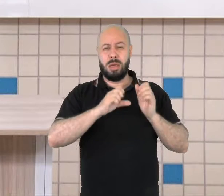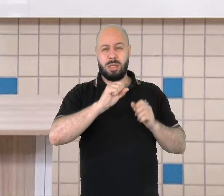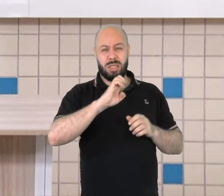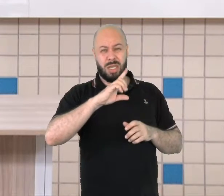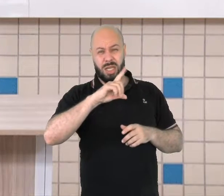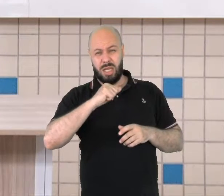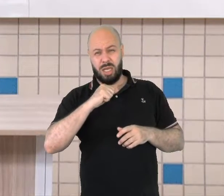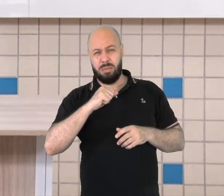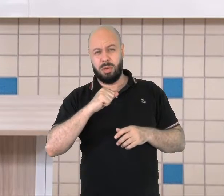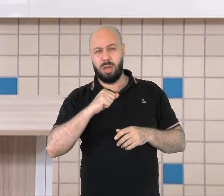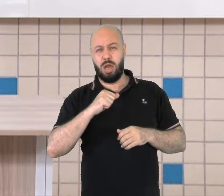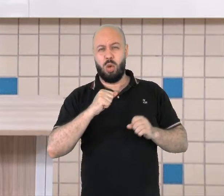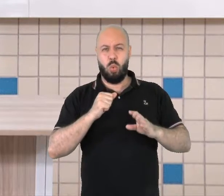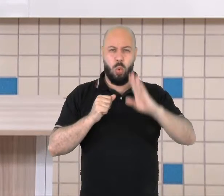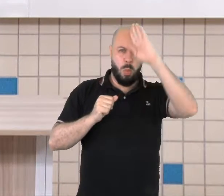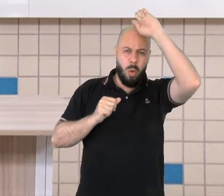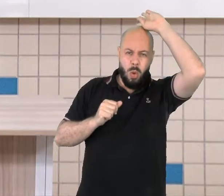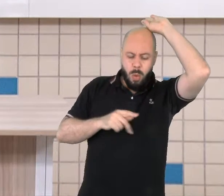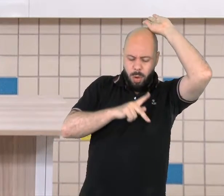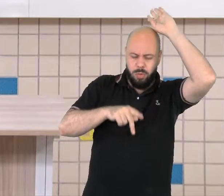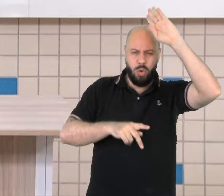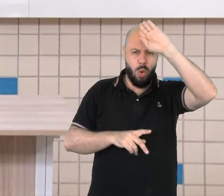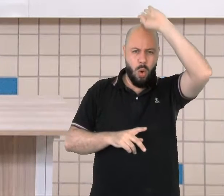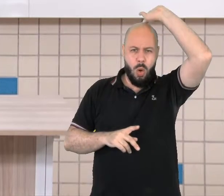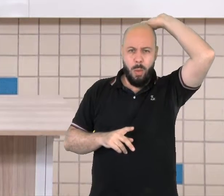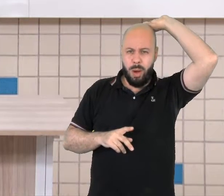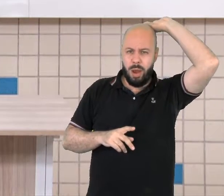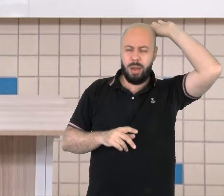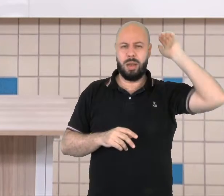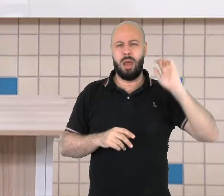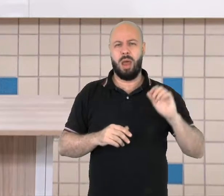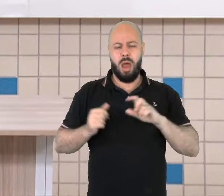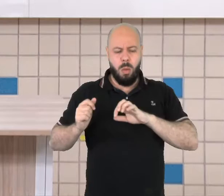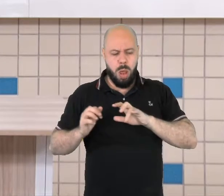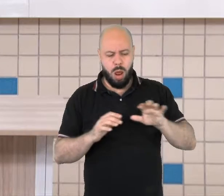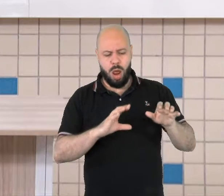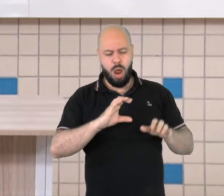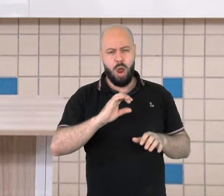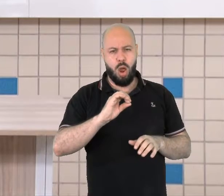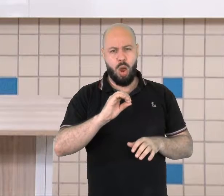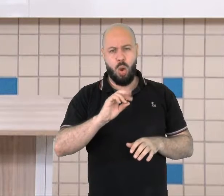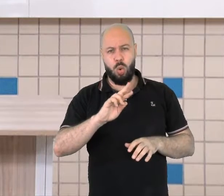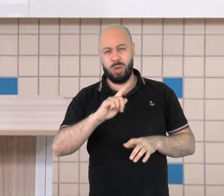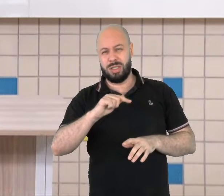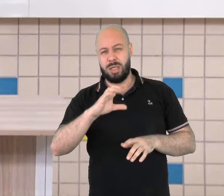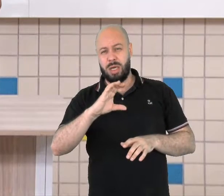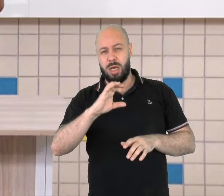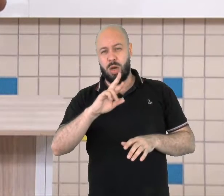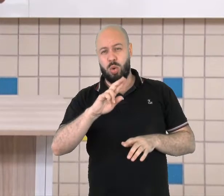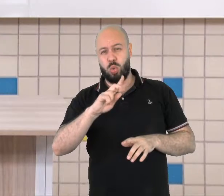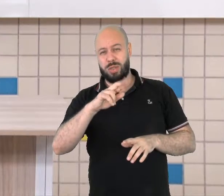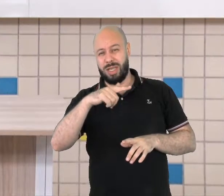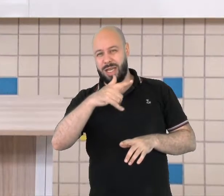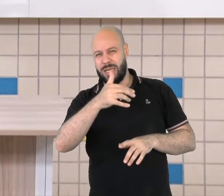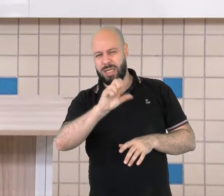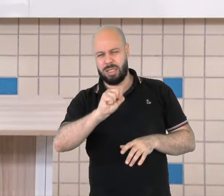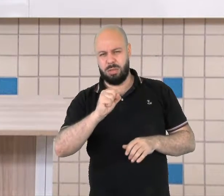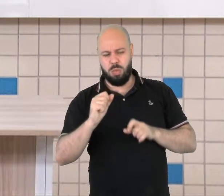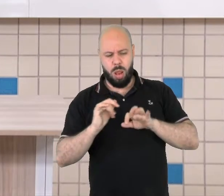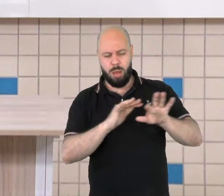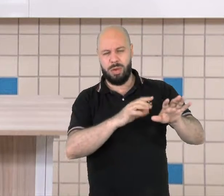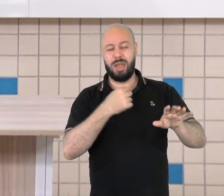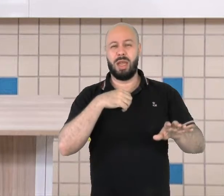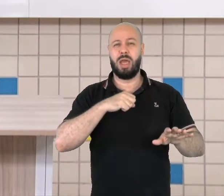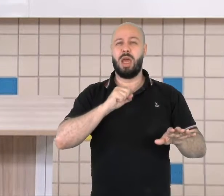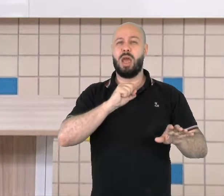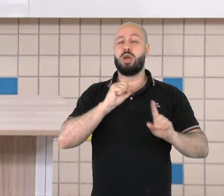os romanos, as cruzadas, todos esses são exemplos de